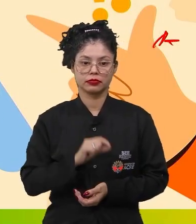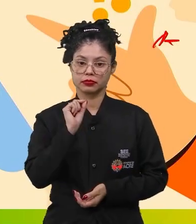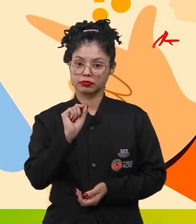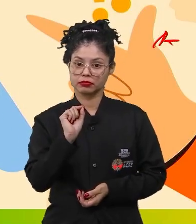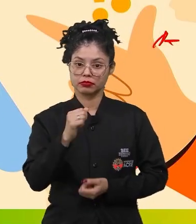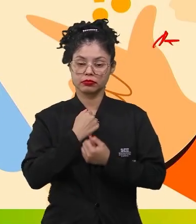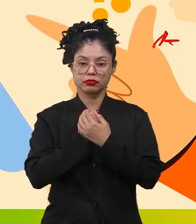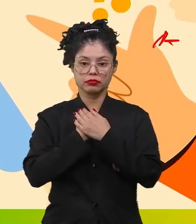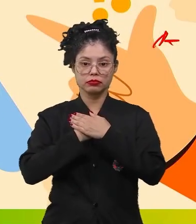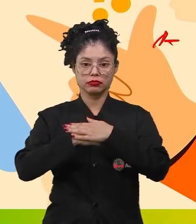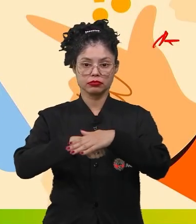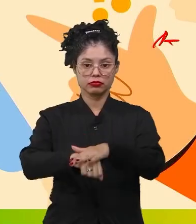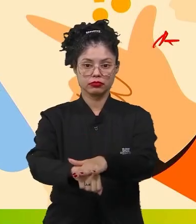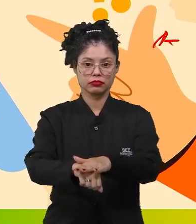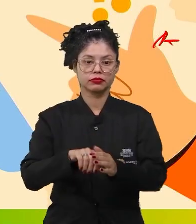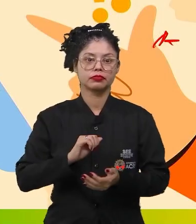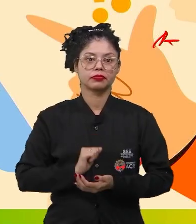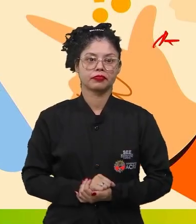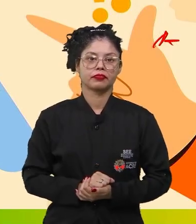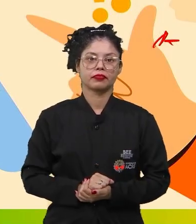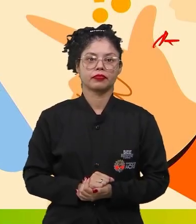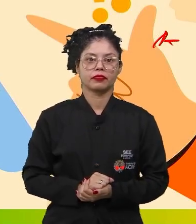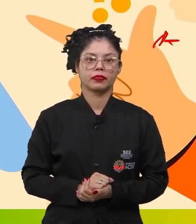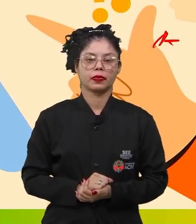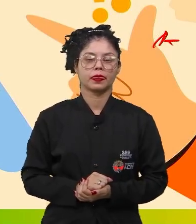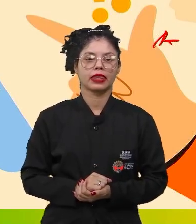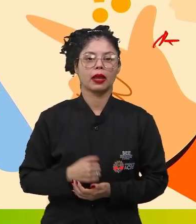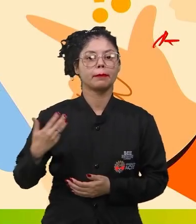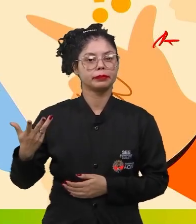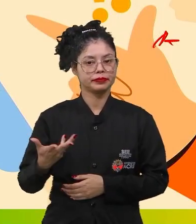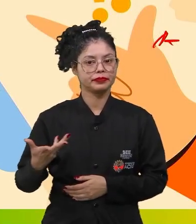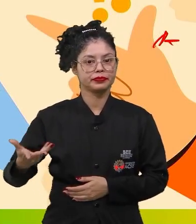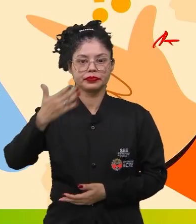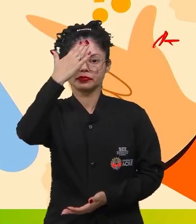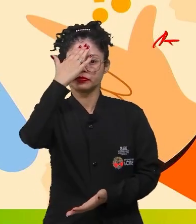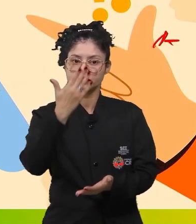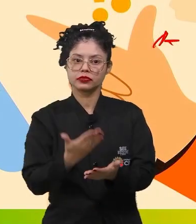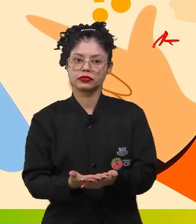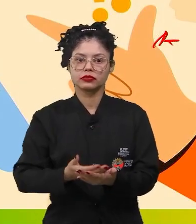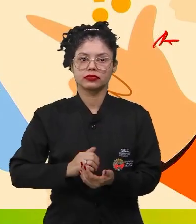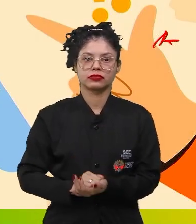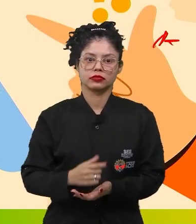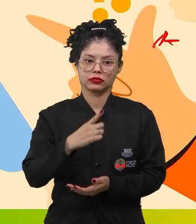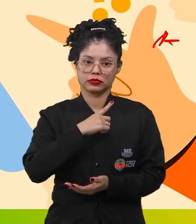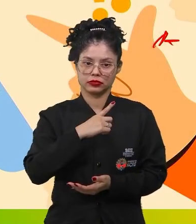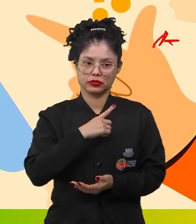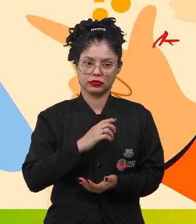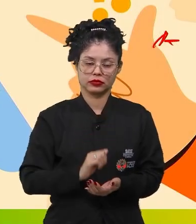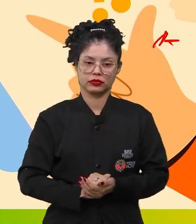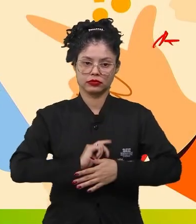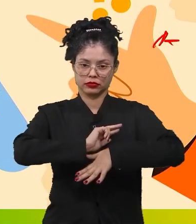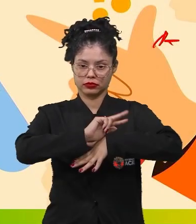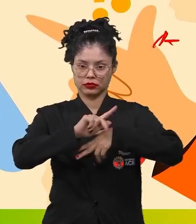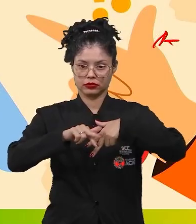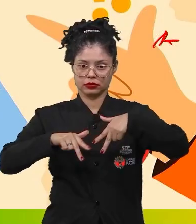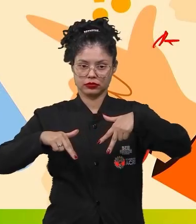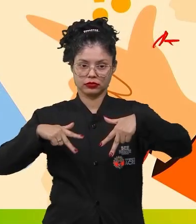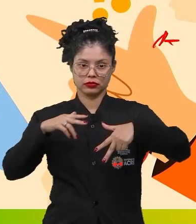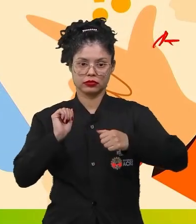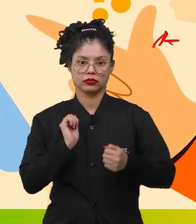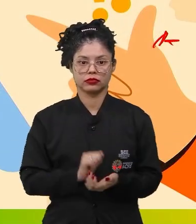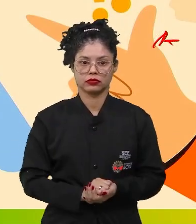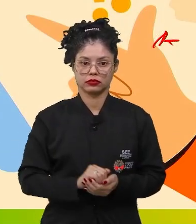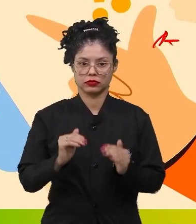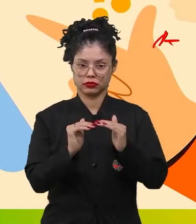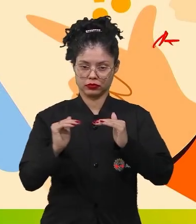é o racismo? Vamos lá. O racismo é uma ideologia baseada na crença de que existem